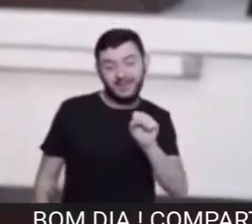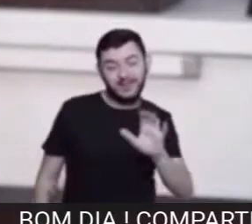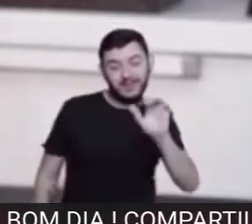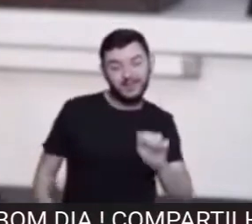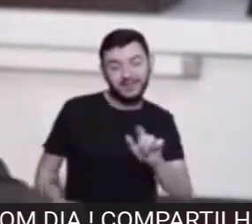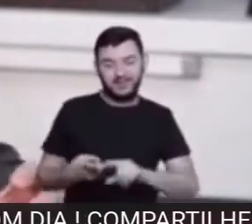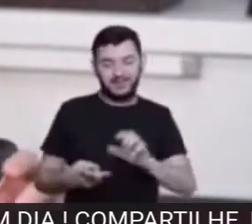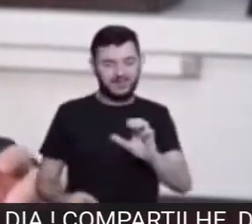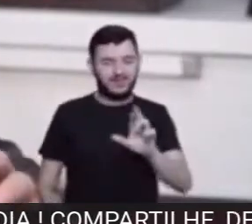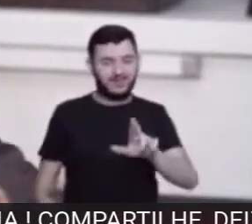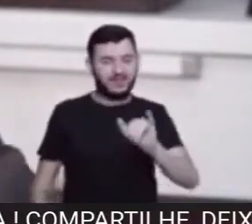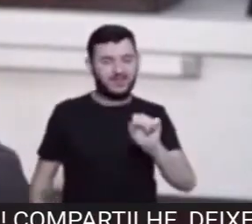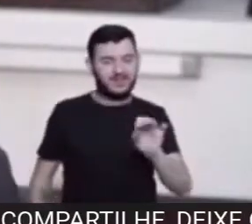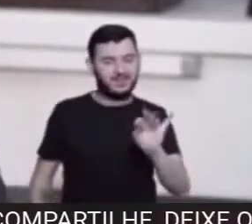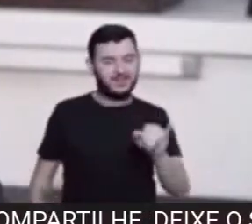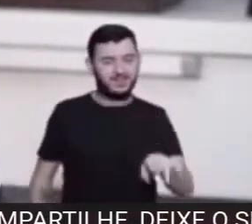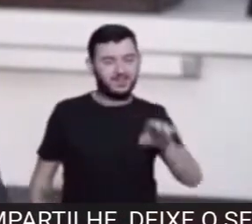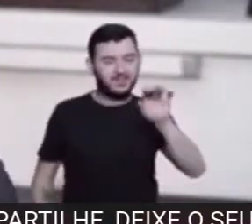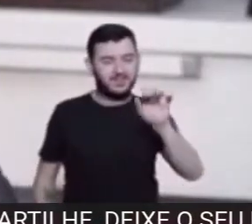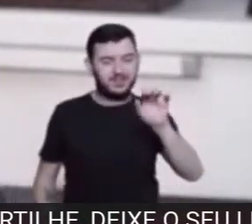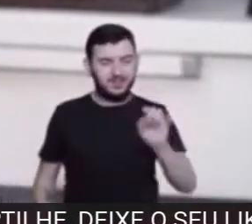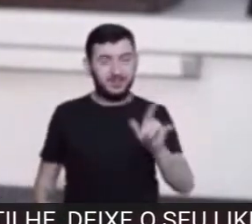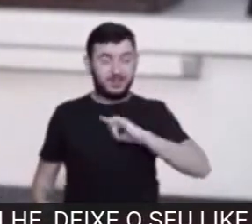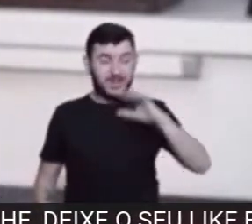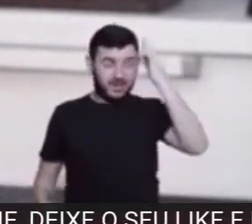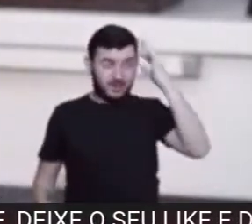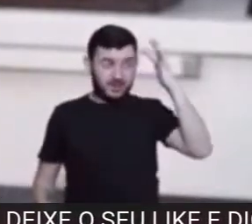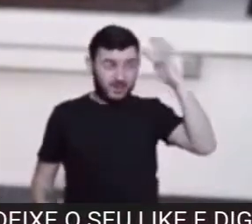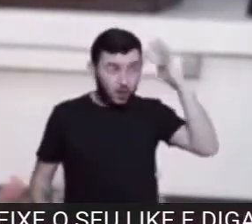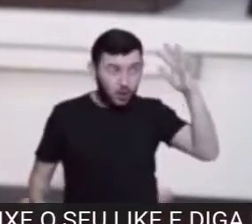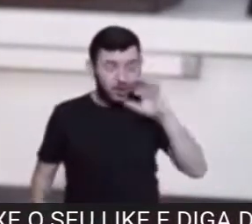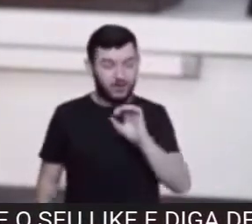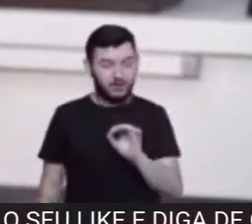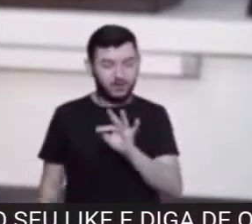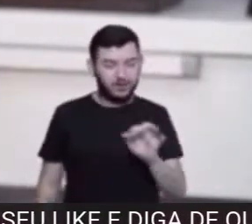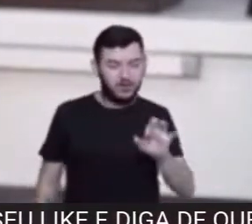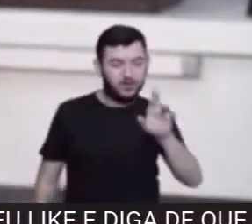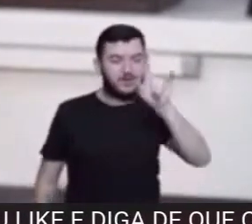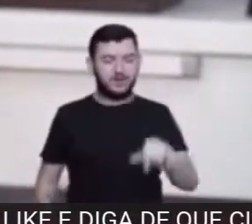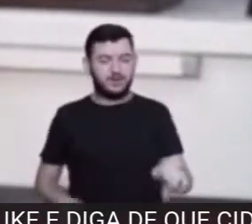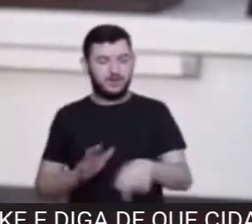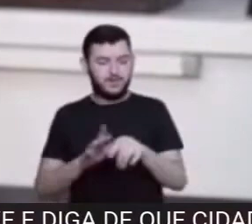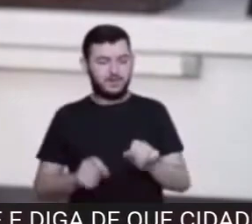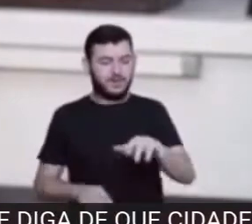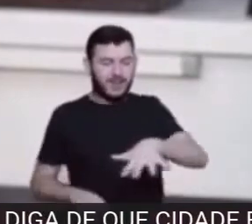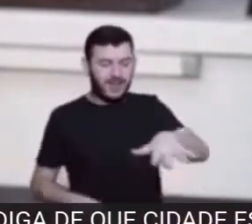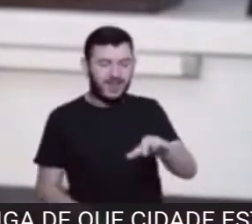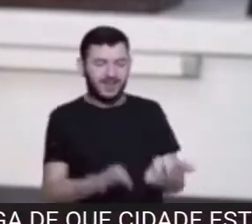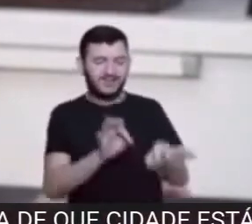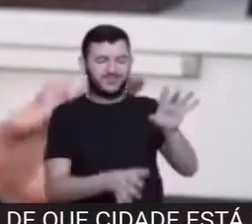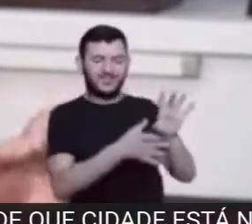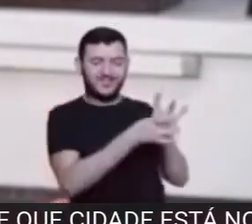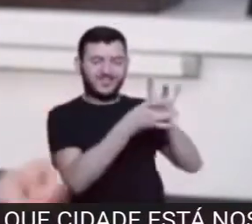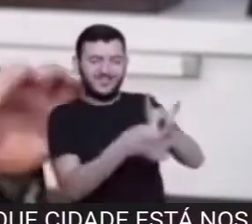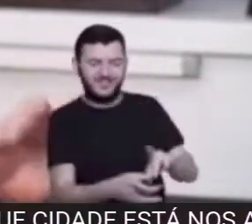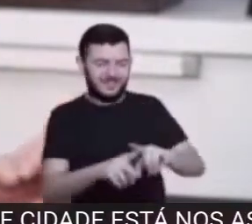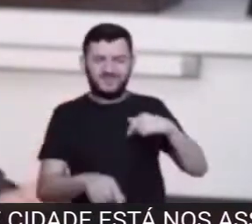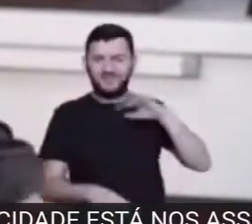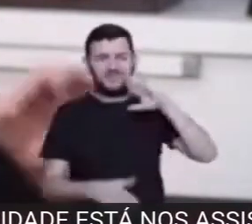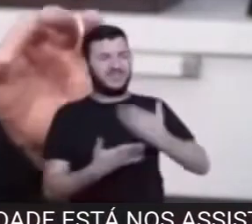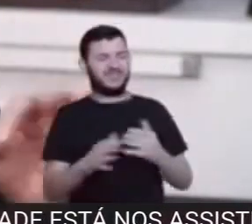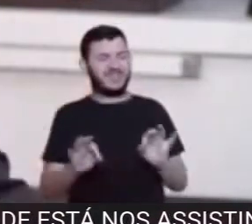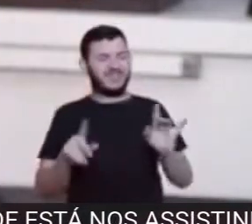teoria do lawfare, ou seja, de você utilizar a justiça, sabe? Eu não acreditava naquilo. Eu falava, Valesca, eu não acredito, mas só pela